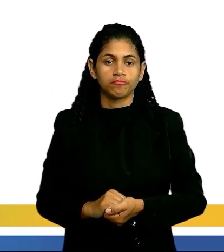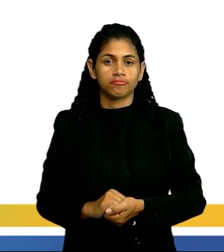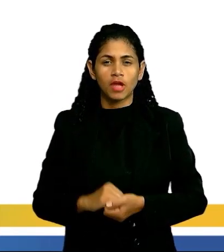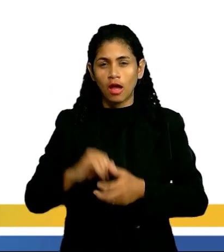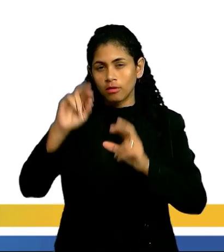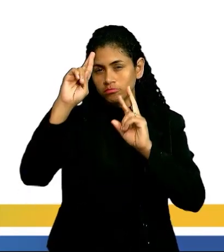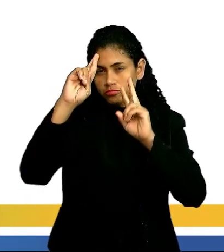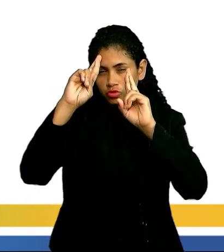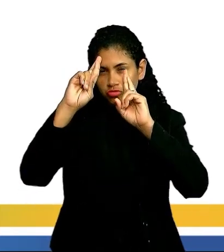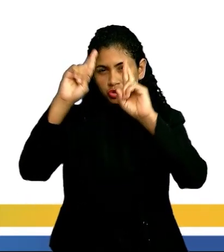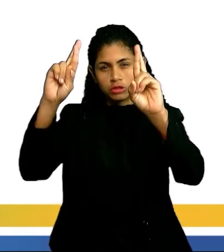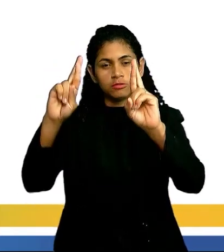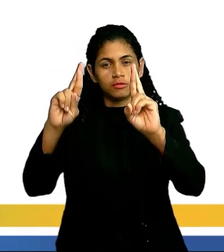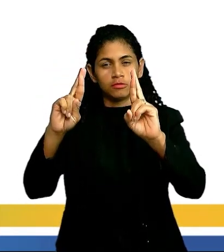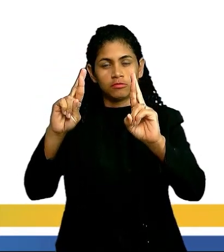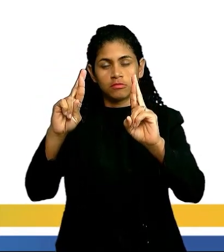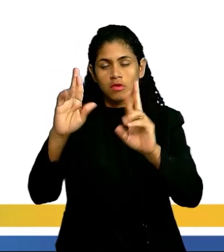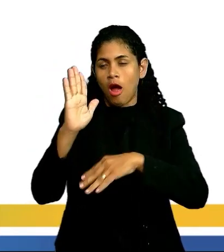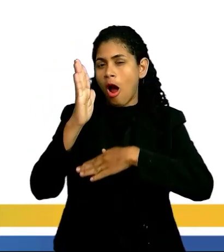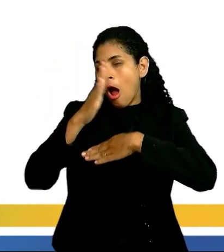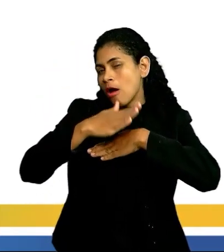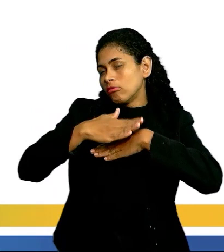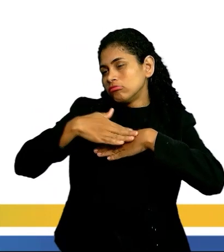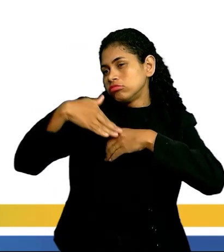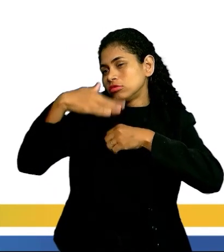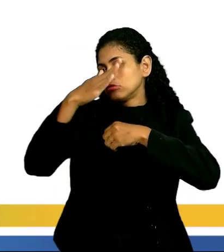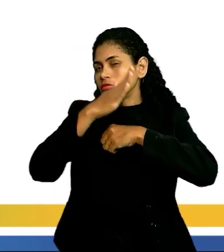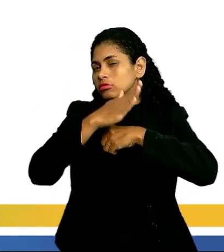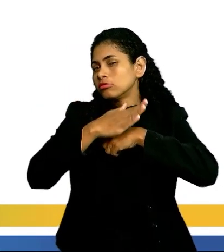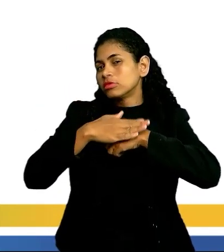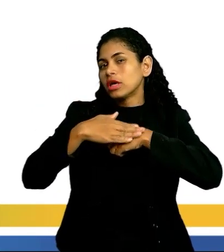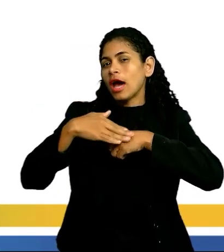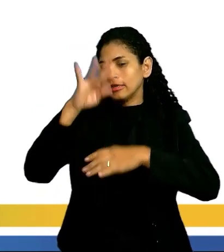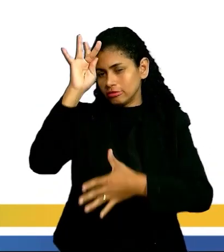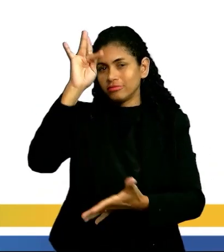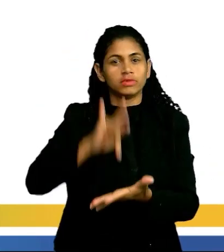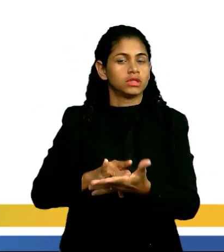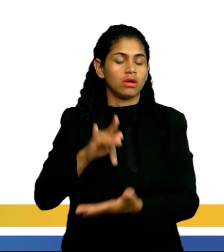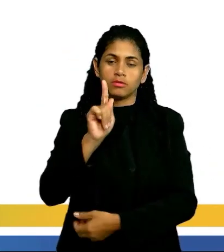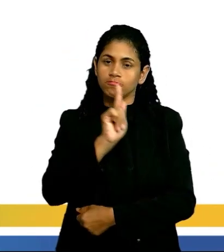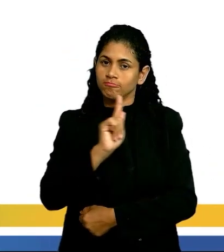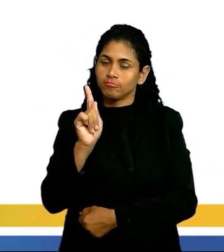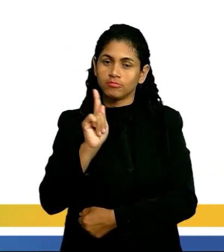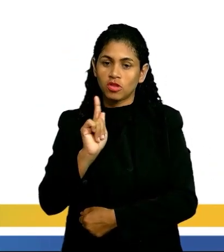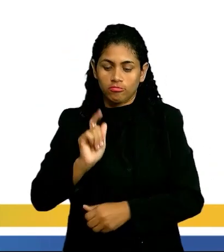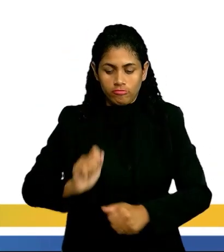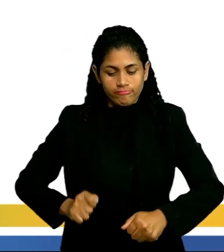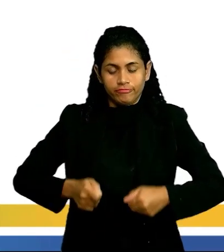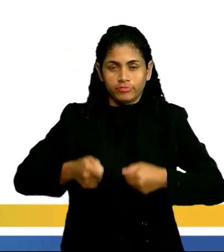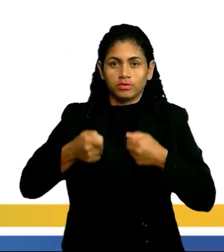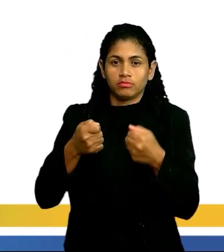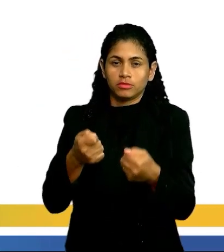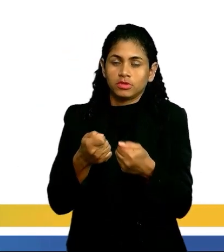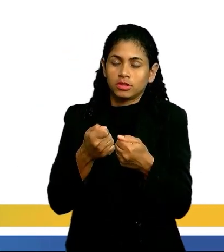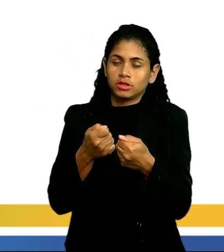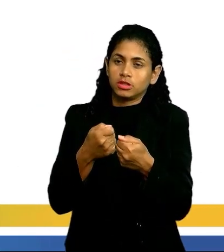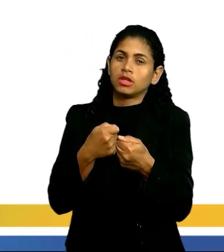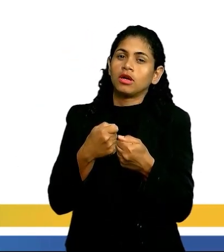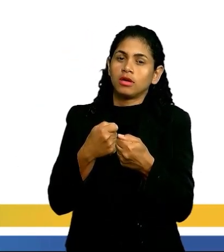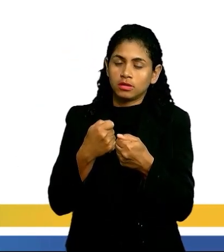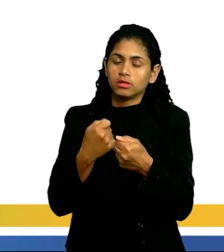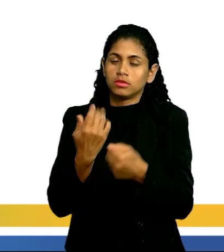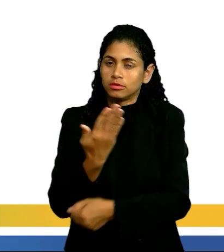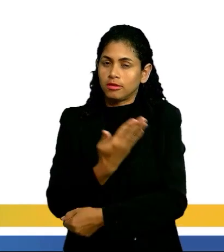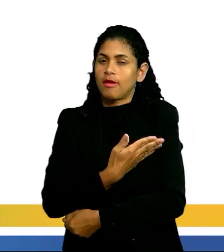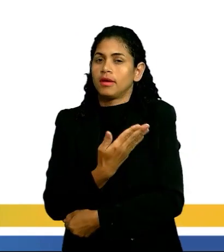eram carismáticos de fato, né, gente? Eles estavam ali forçando uma amizade para que eles tivessem o apoio popular. Inclusive,